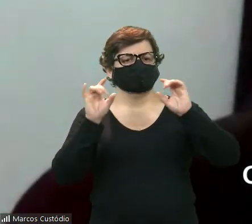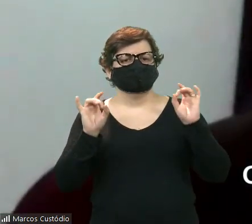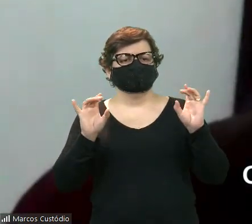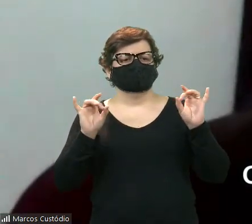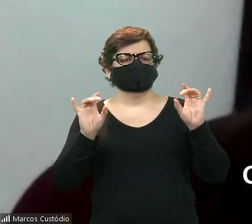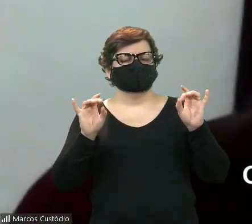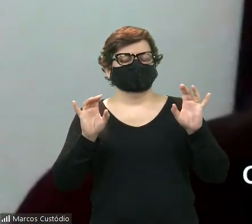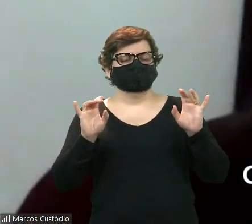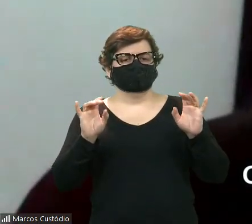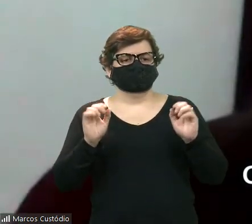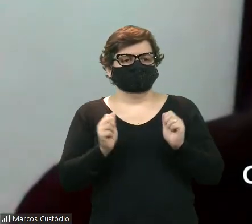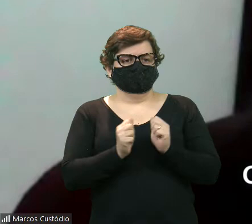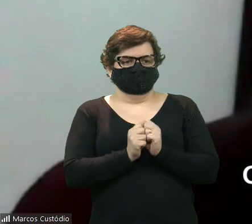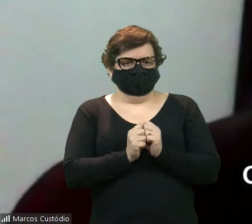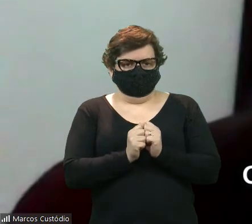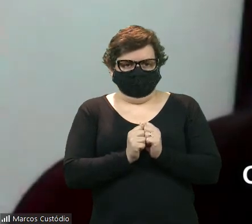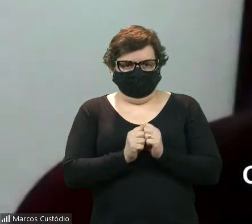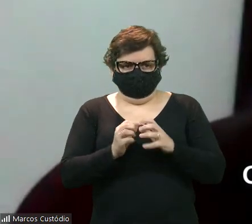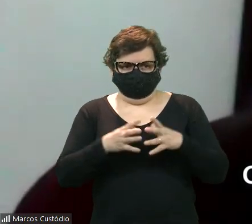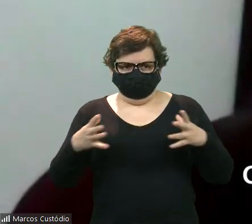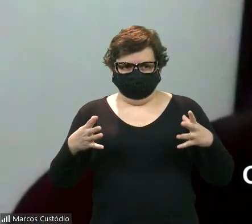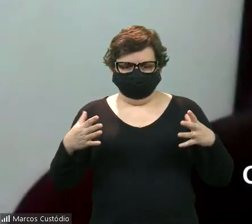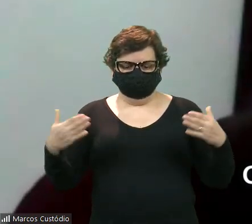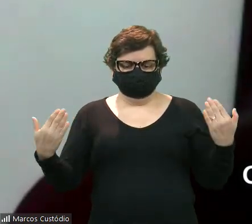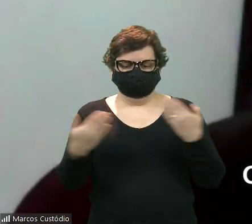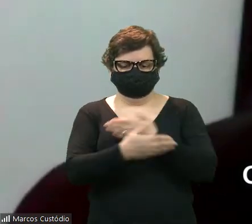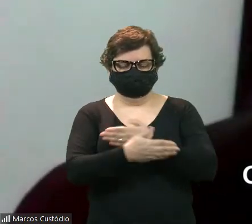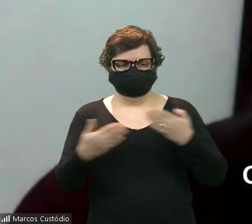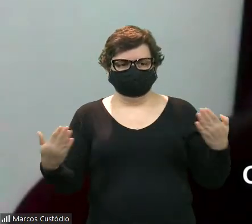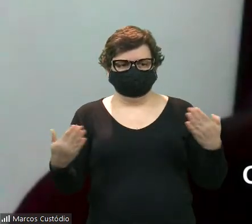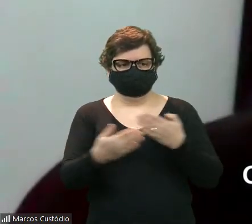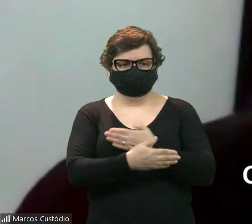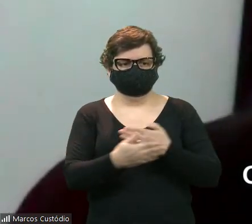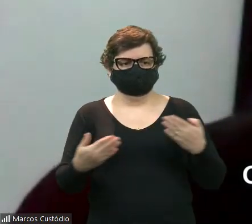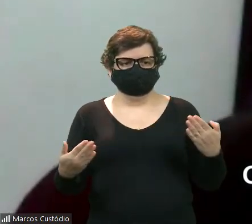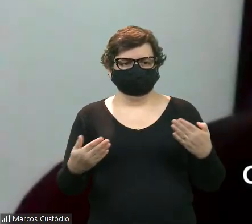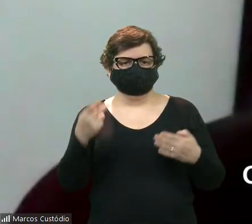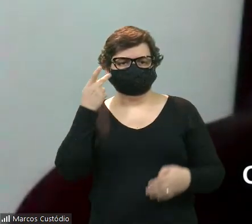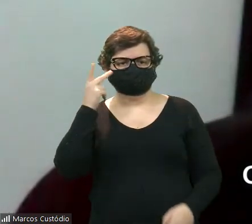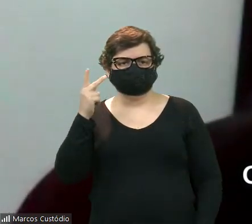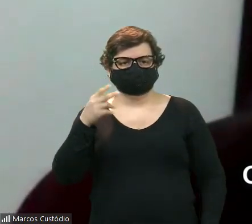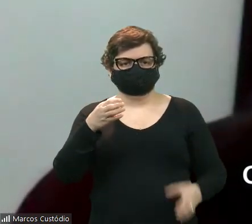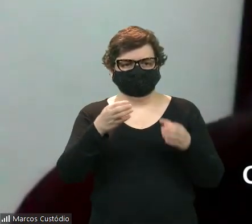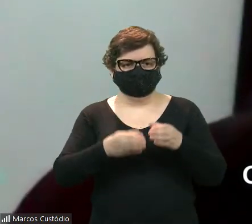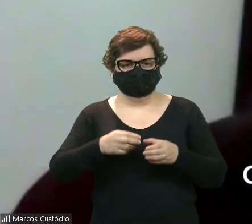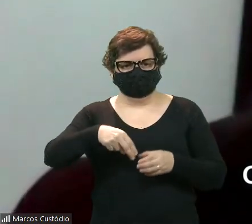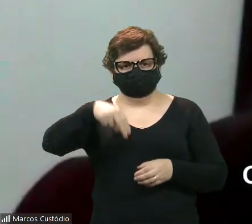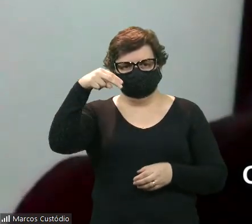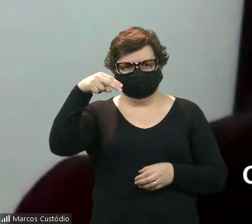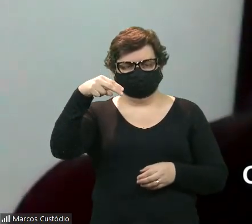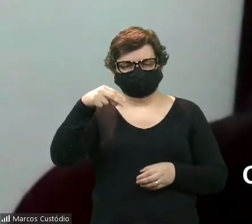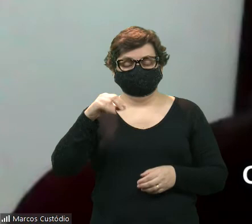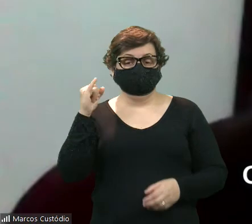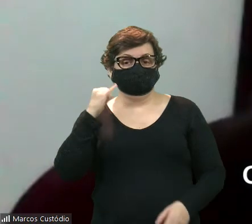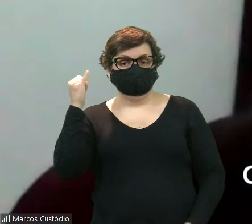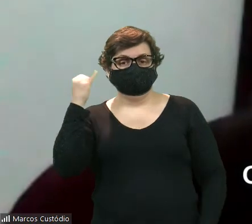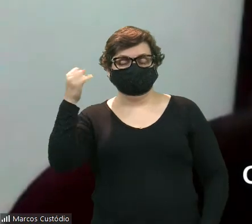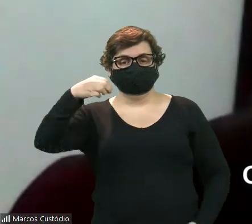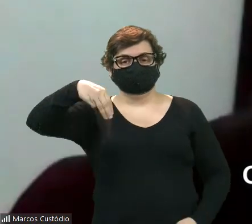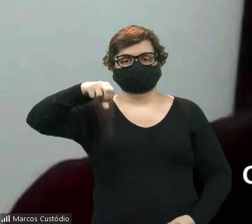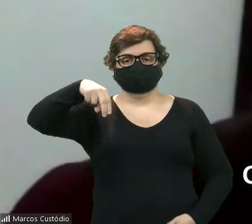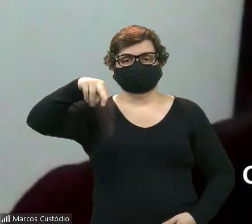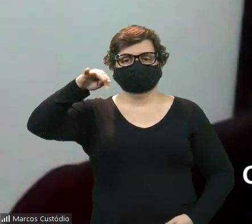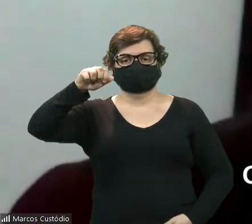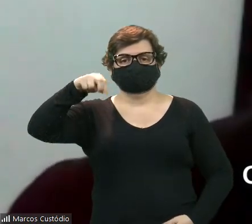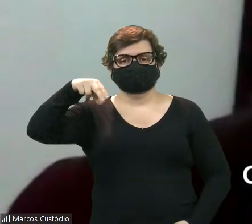questão do grande fluxo de moradores aqui para a Zona Norte, especialmente no Montana, Maracá, Vila Nova